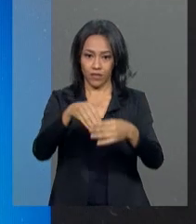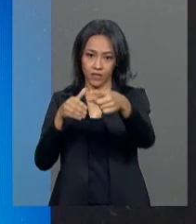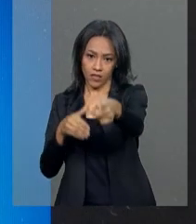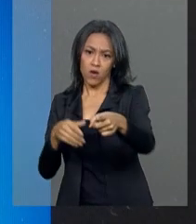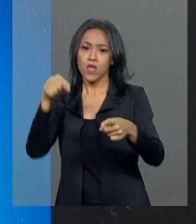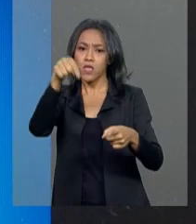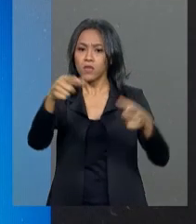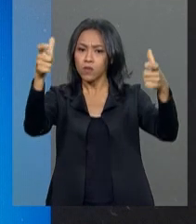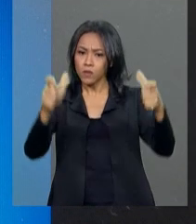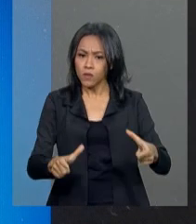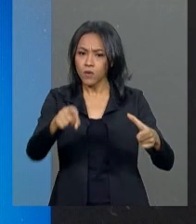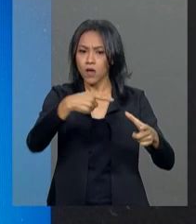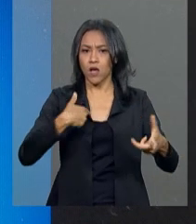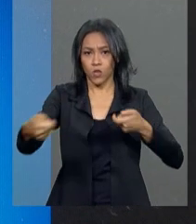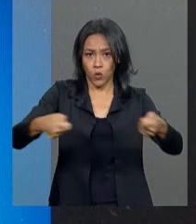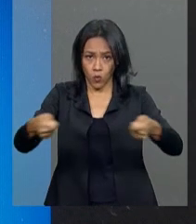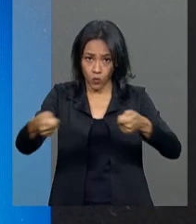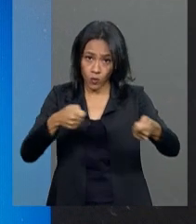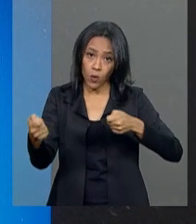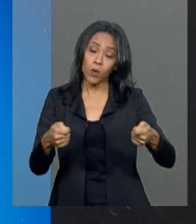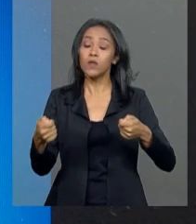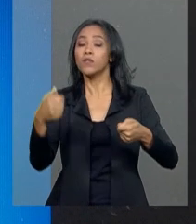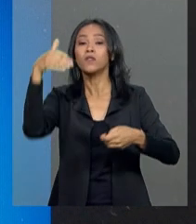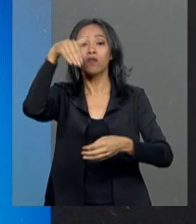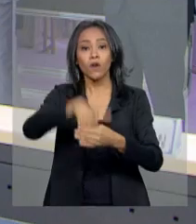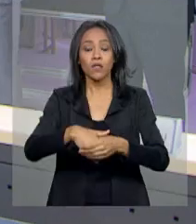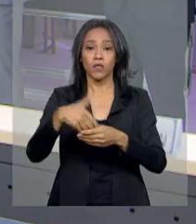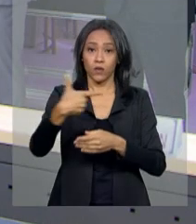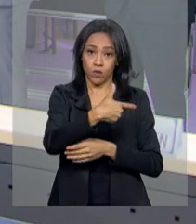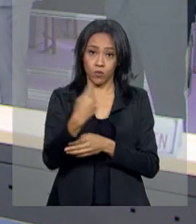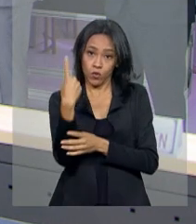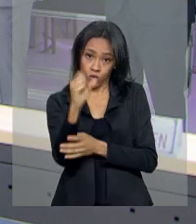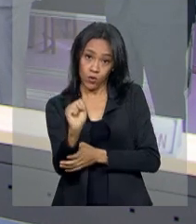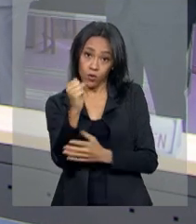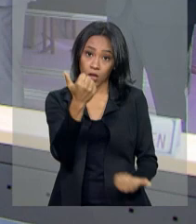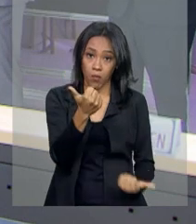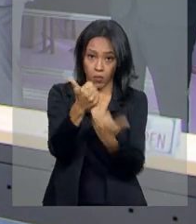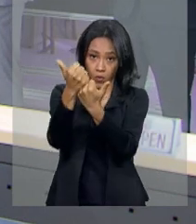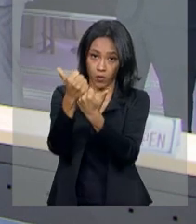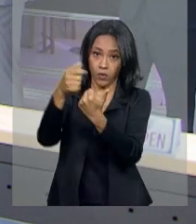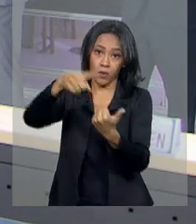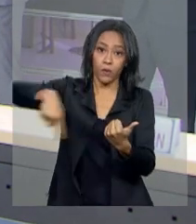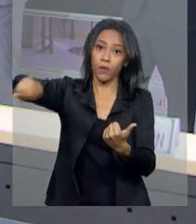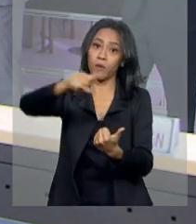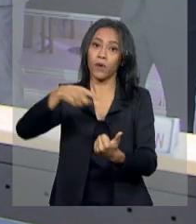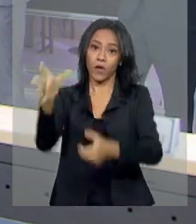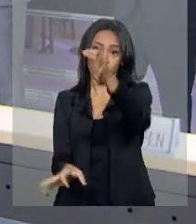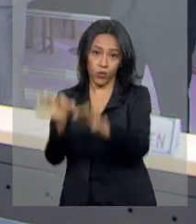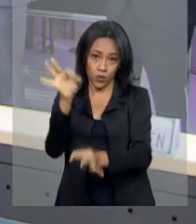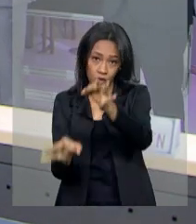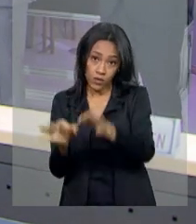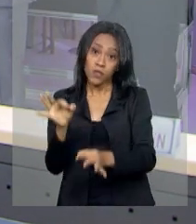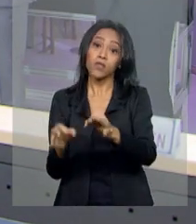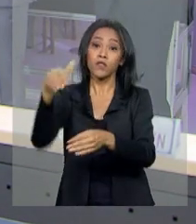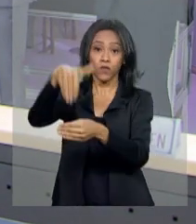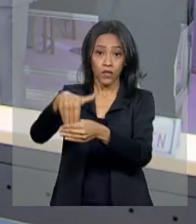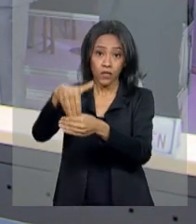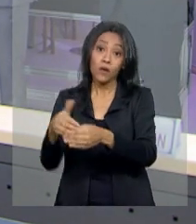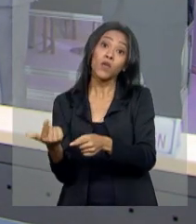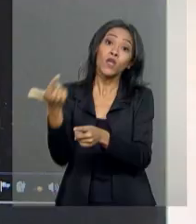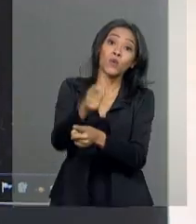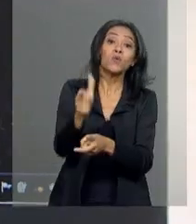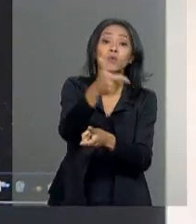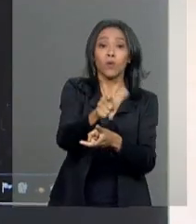Integrado de Comando e Controle das Eleições 2018, que dá apoio à Justiça Eleitoral e aos demais integrantes do Sistema de